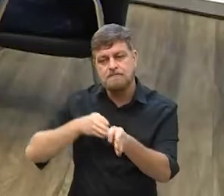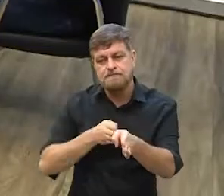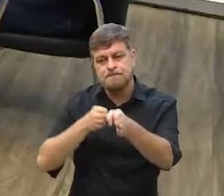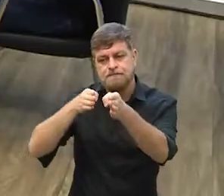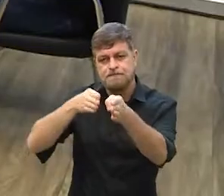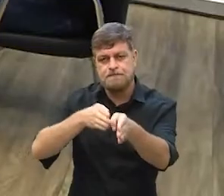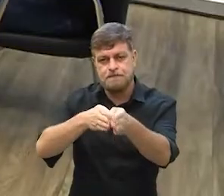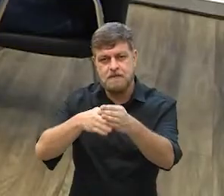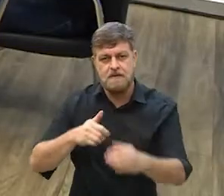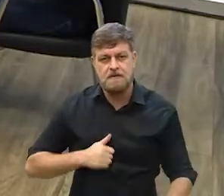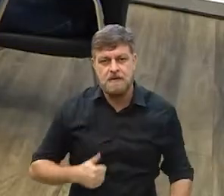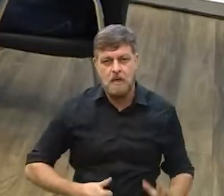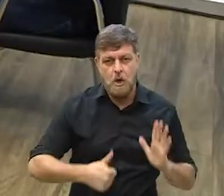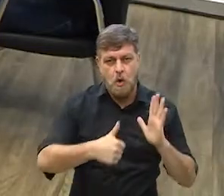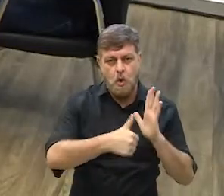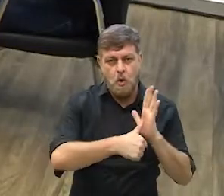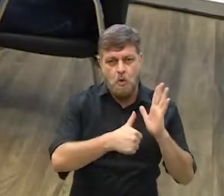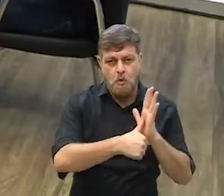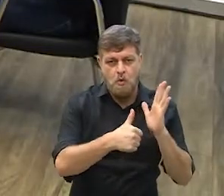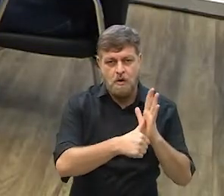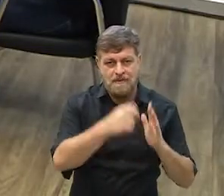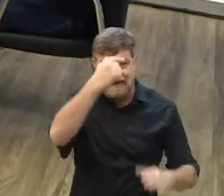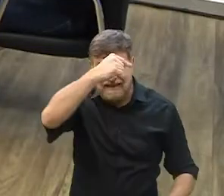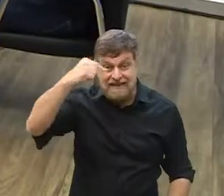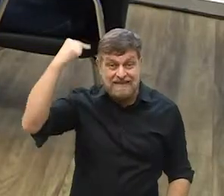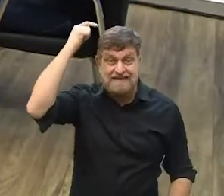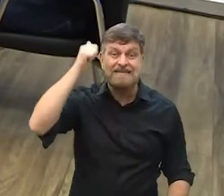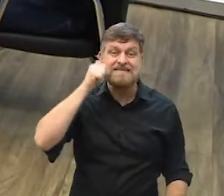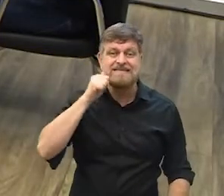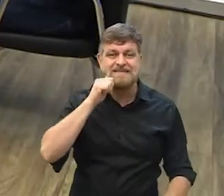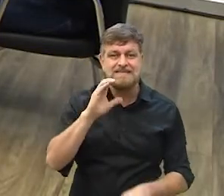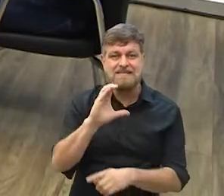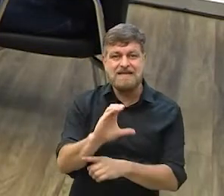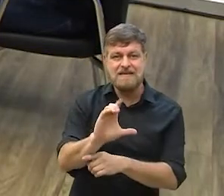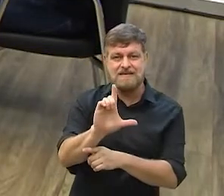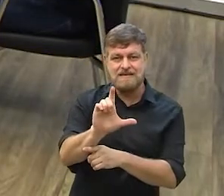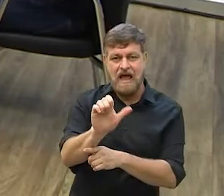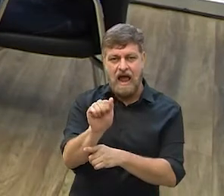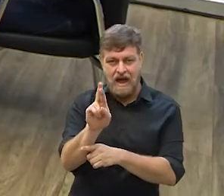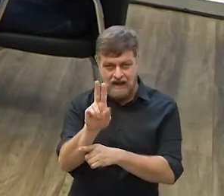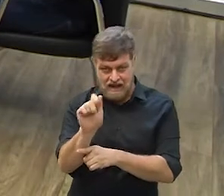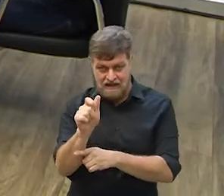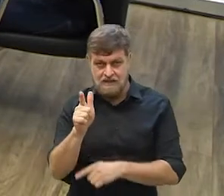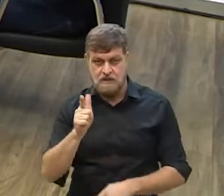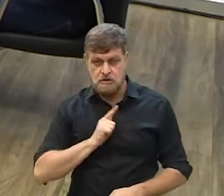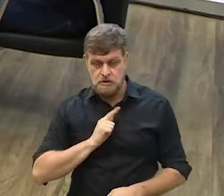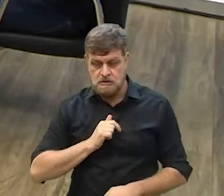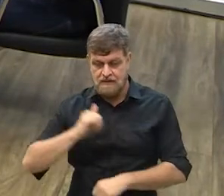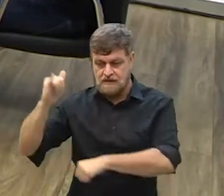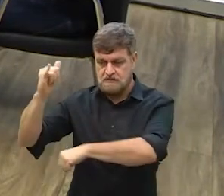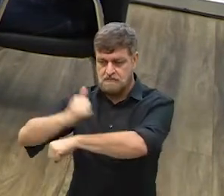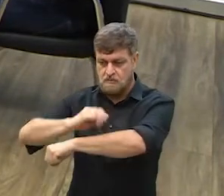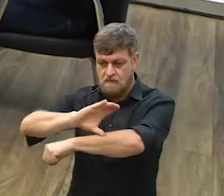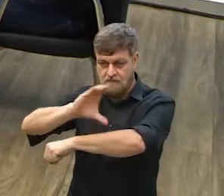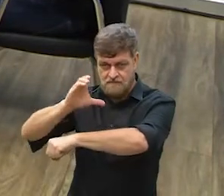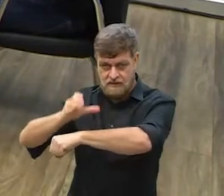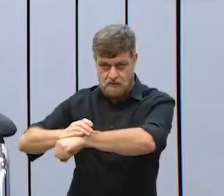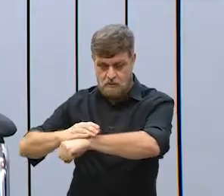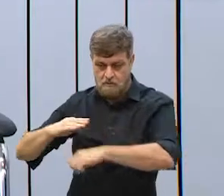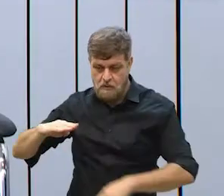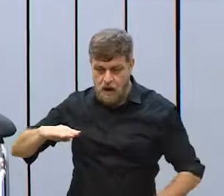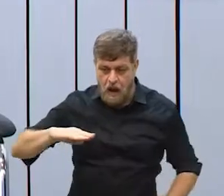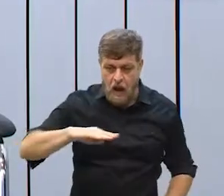Ali tem um clube de campo pertinho, Santa Clara, né? Pois é. Que é um clube de campo. Por exemplo, se tivesse a ligação no aeroporto de Viracopos,